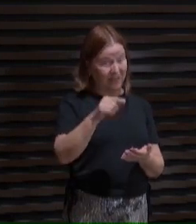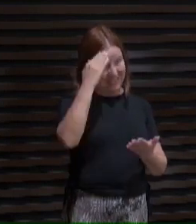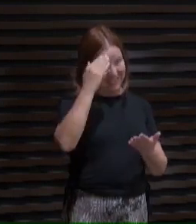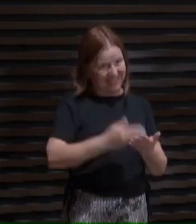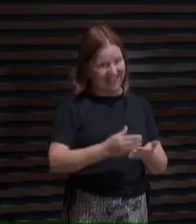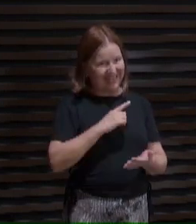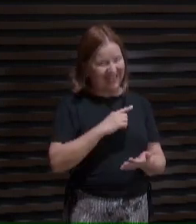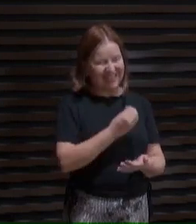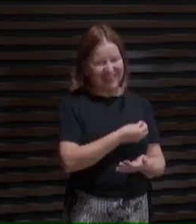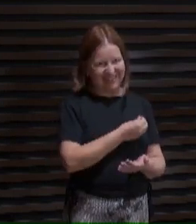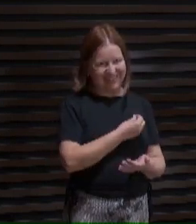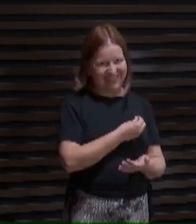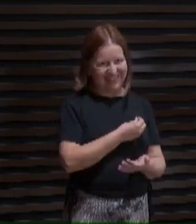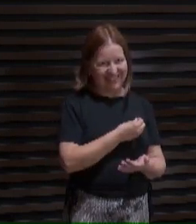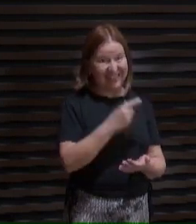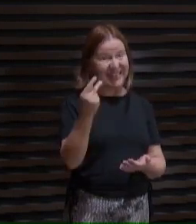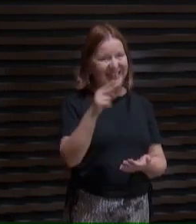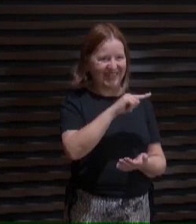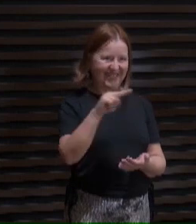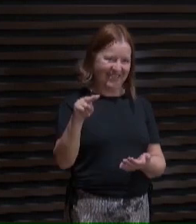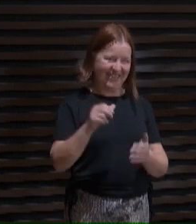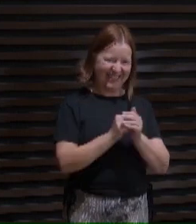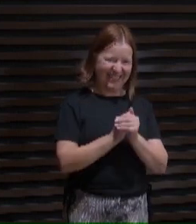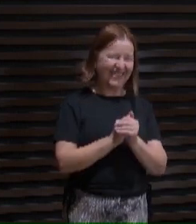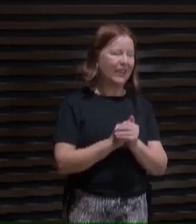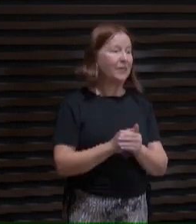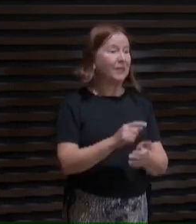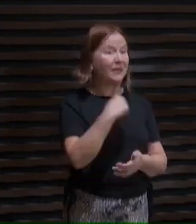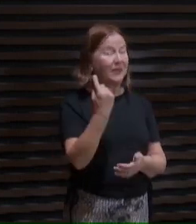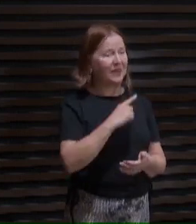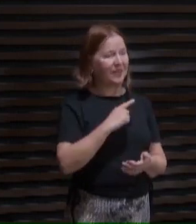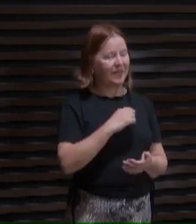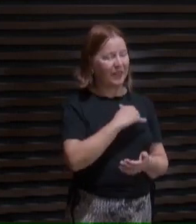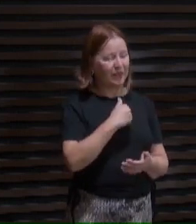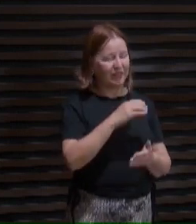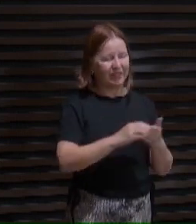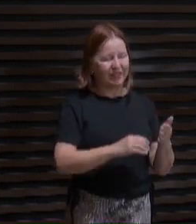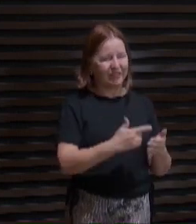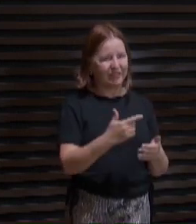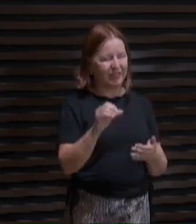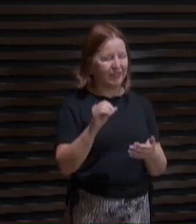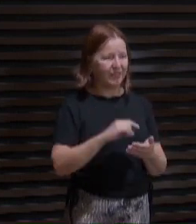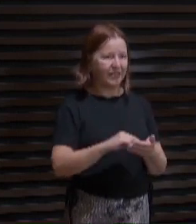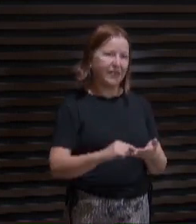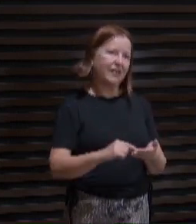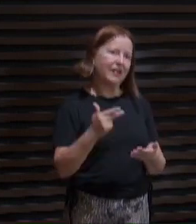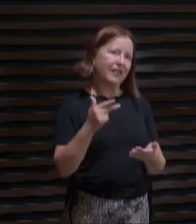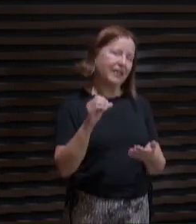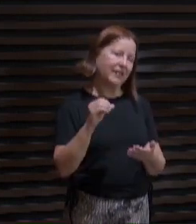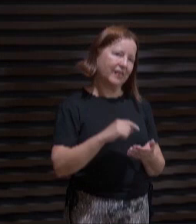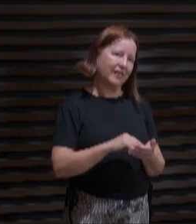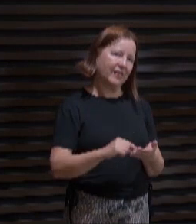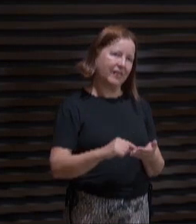tenha vida em seu nome. Nós temos aí João capítulo 20, 30 e 31,